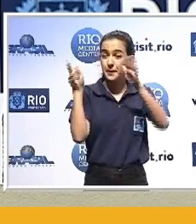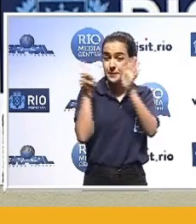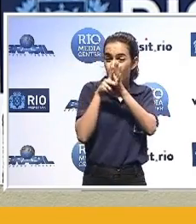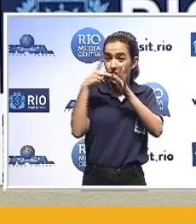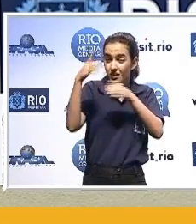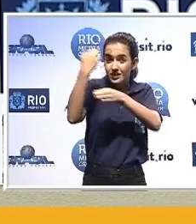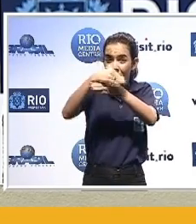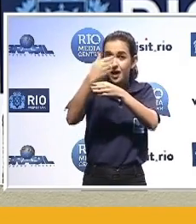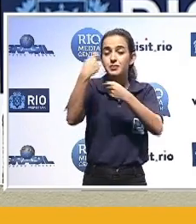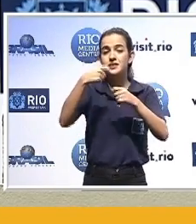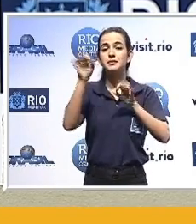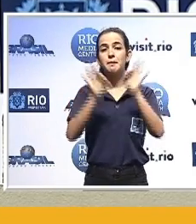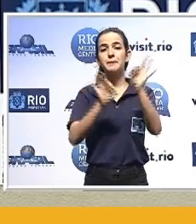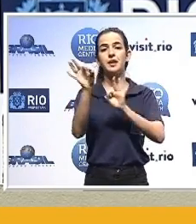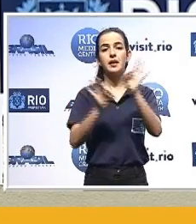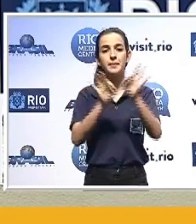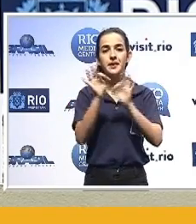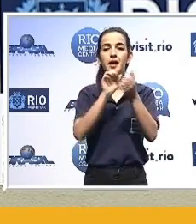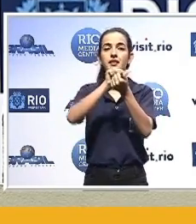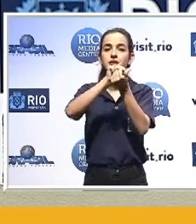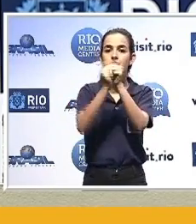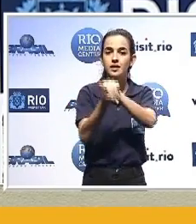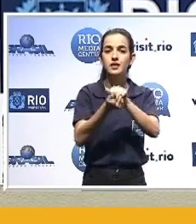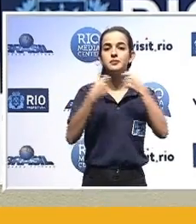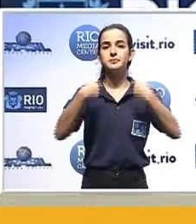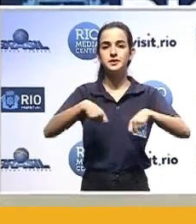possa ter mais adaptação